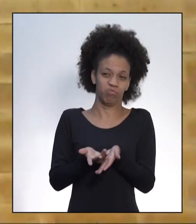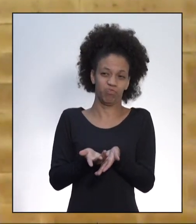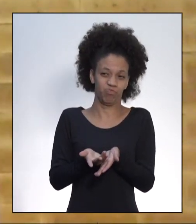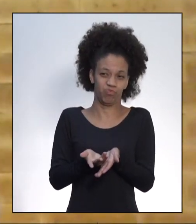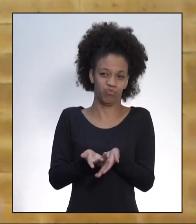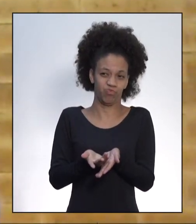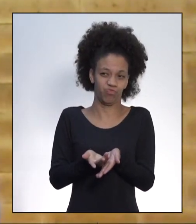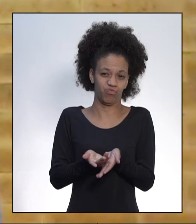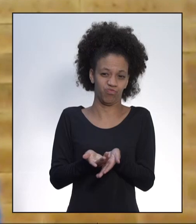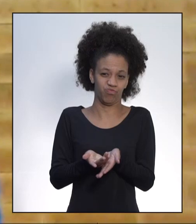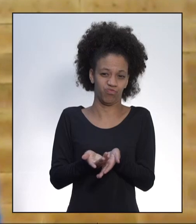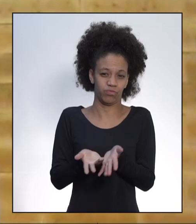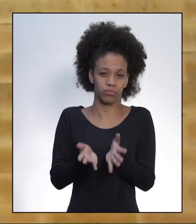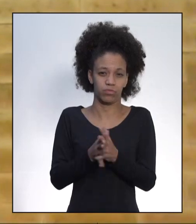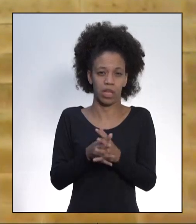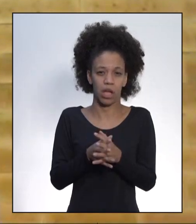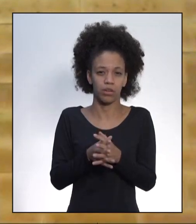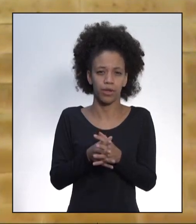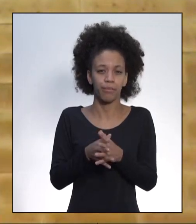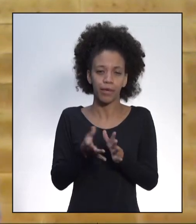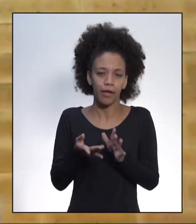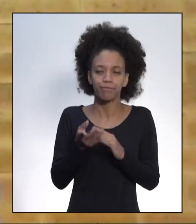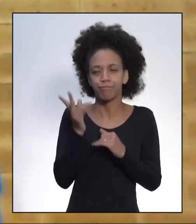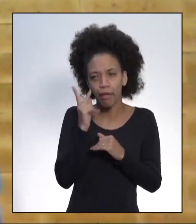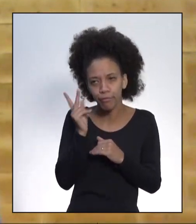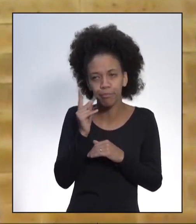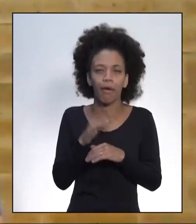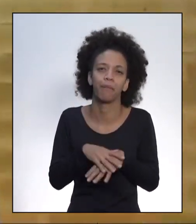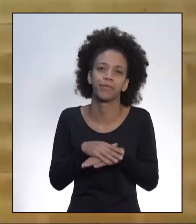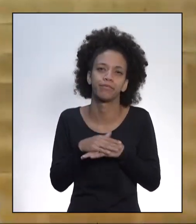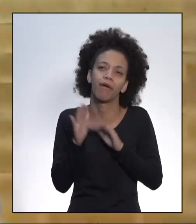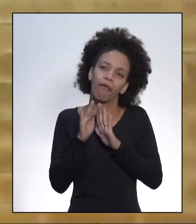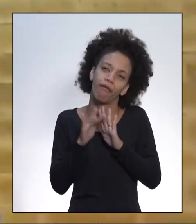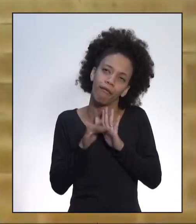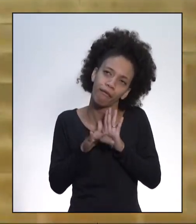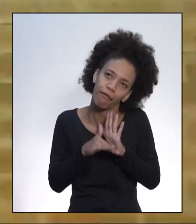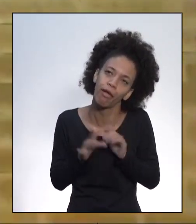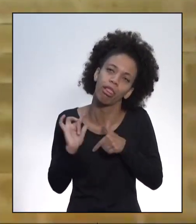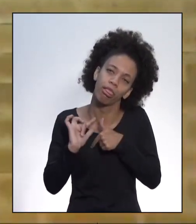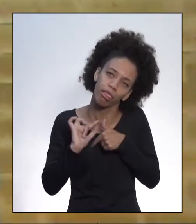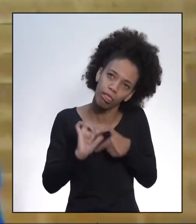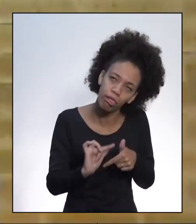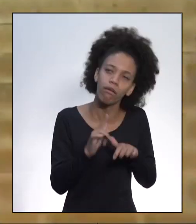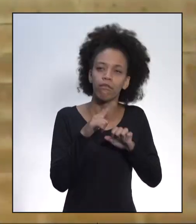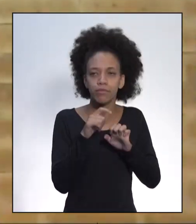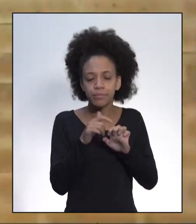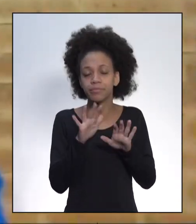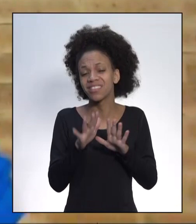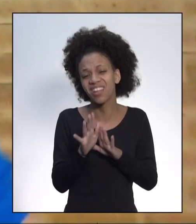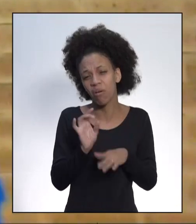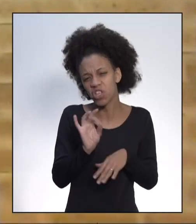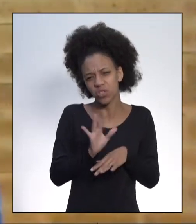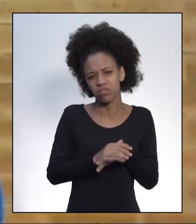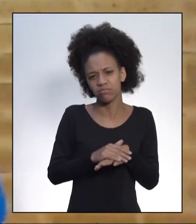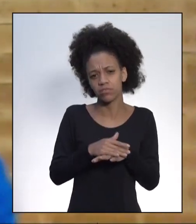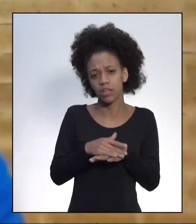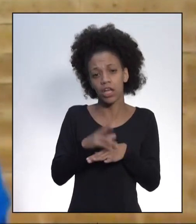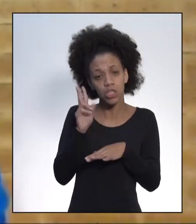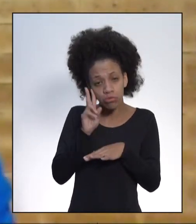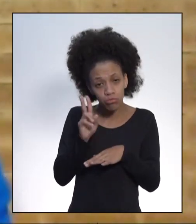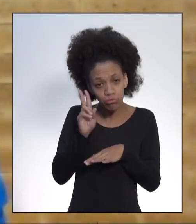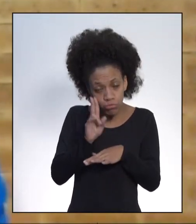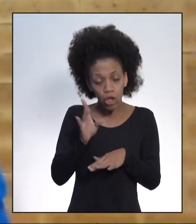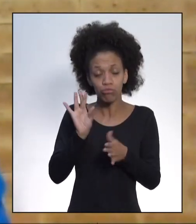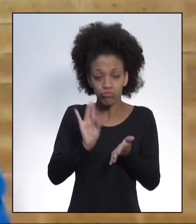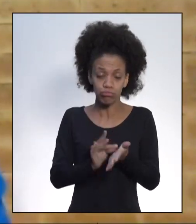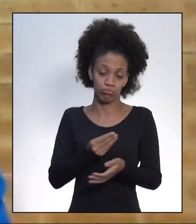né, o que é bastante comum você ouvir de empreendedorismo. Eu vou tentar trazer um pouquinho da minha história